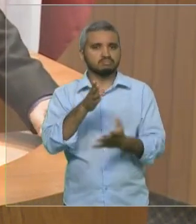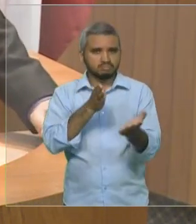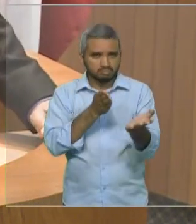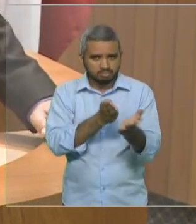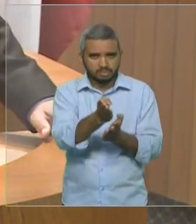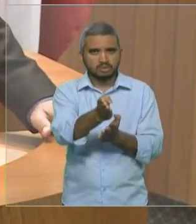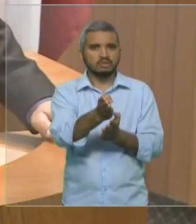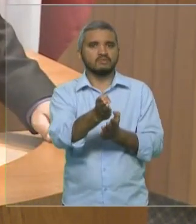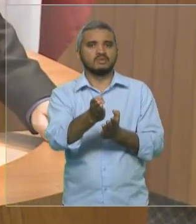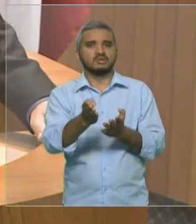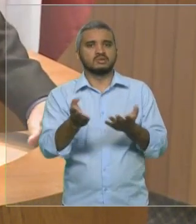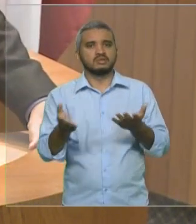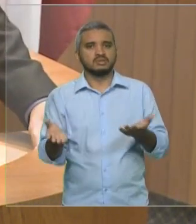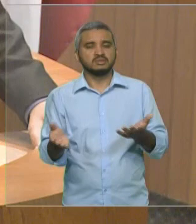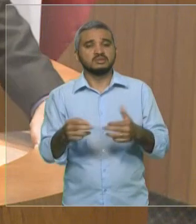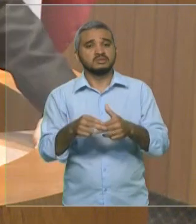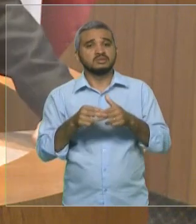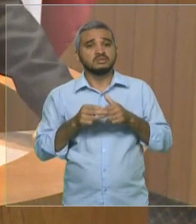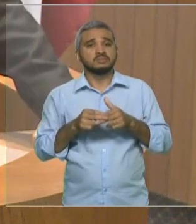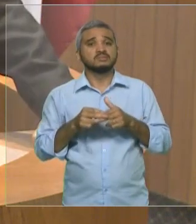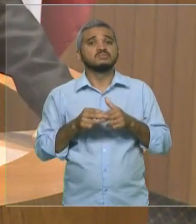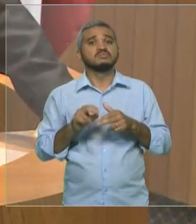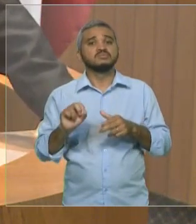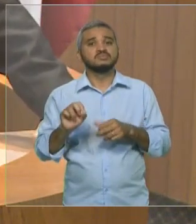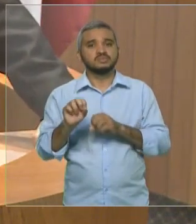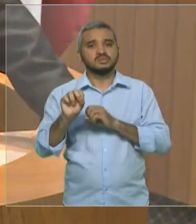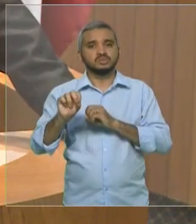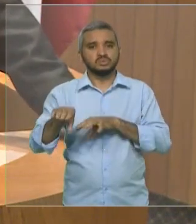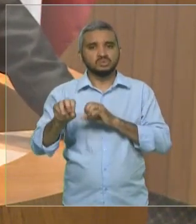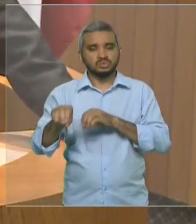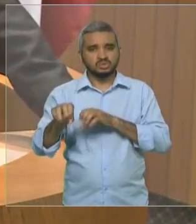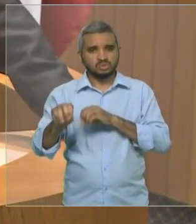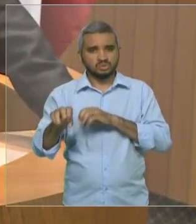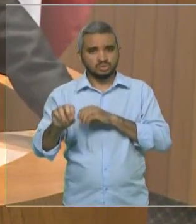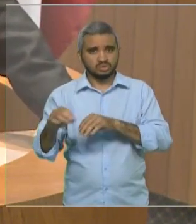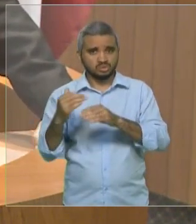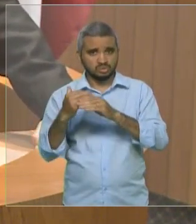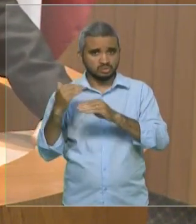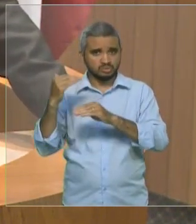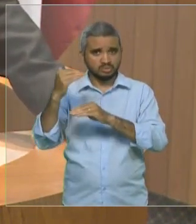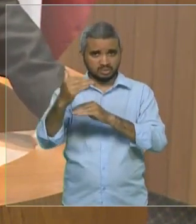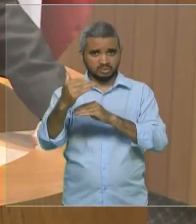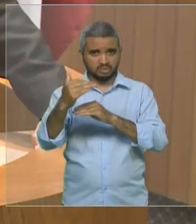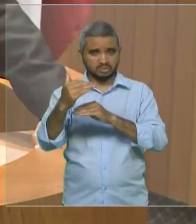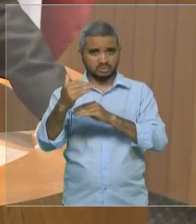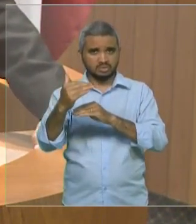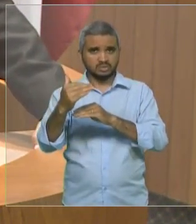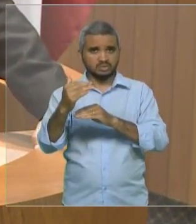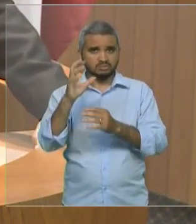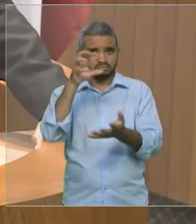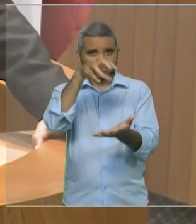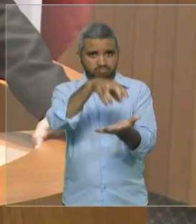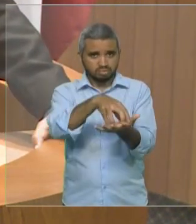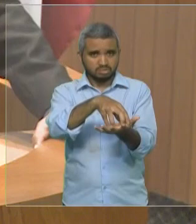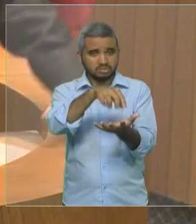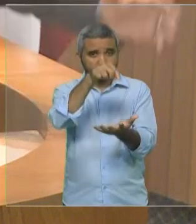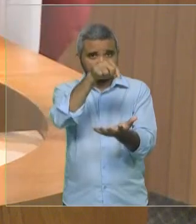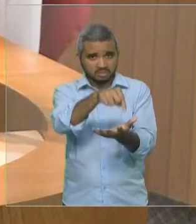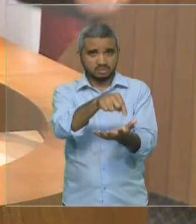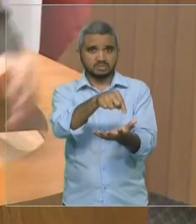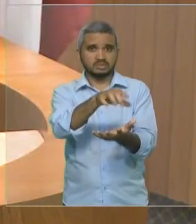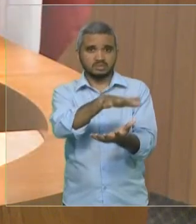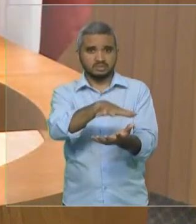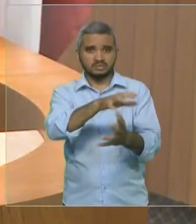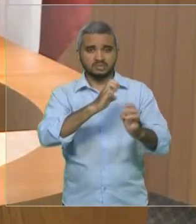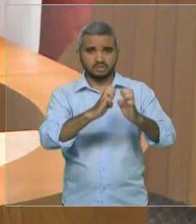o simbolismo do ensino superior, de um campus permanente naquela região é muito forte.